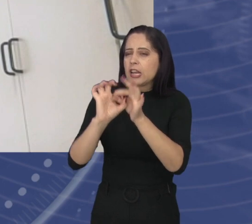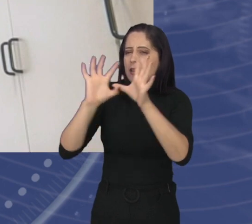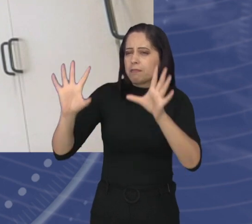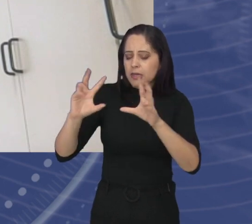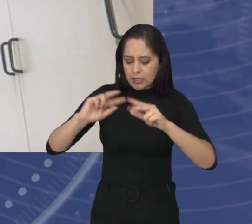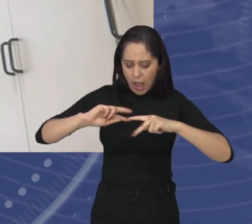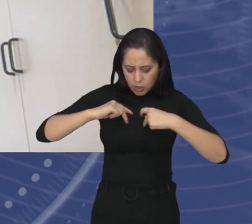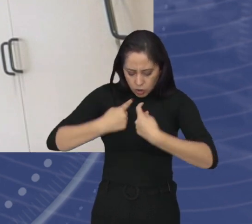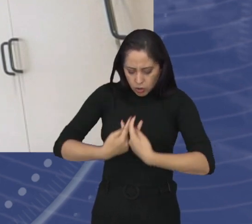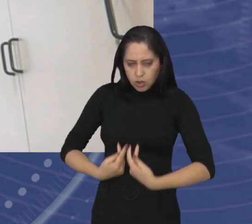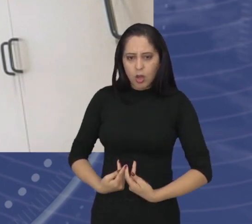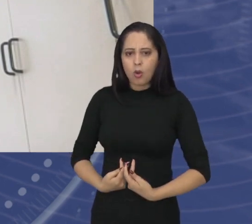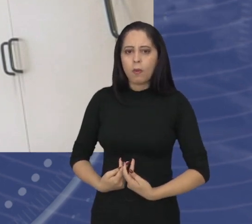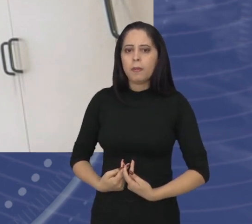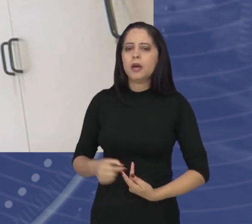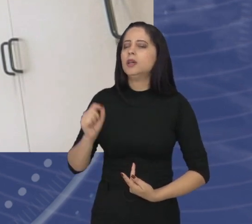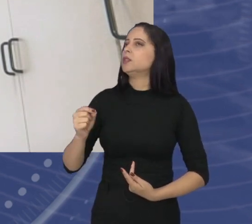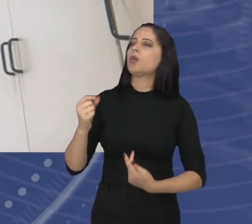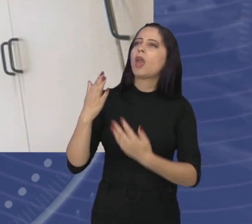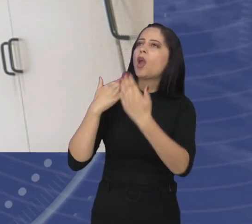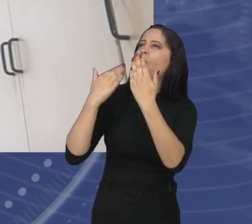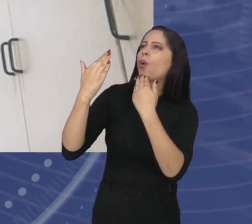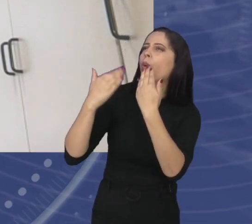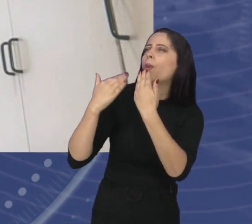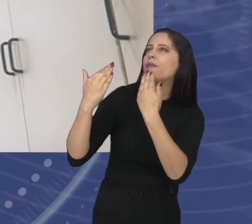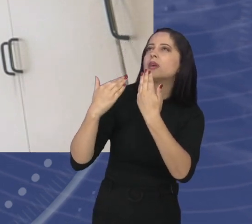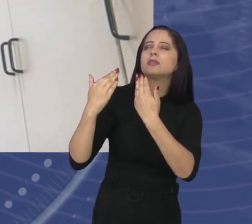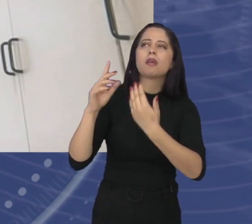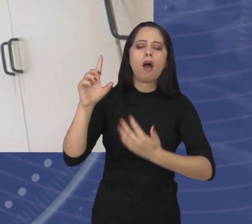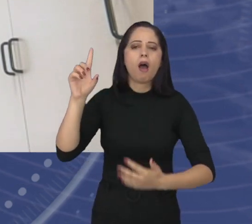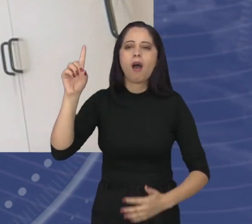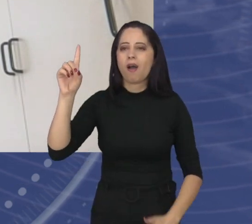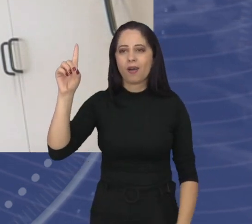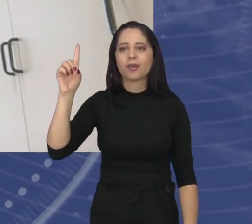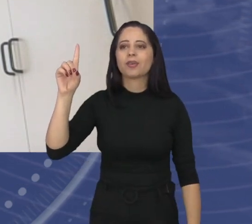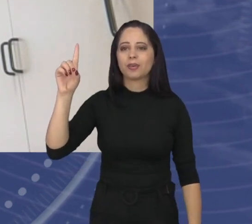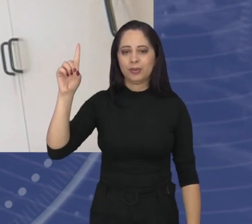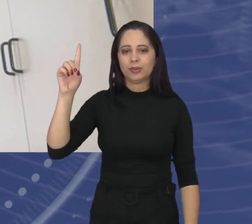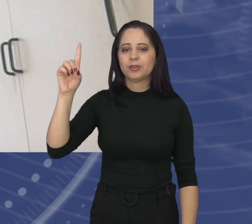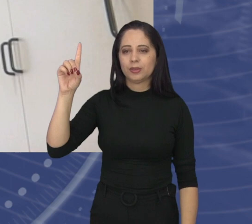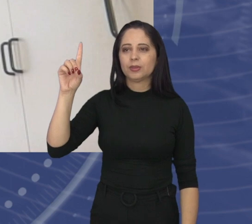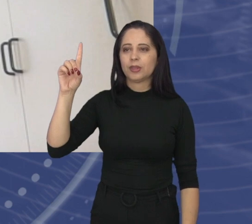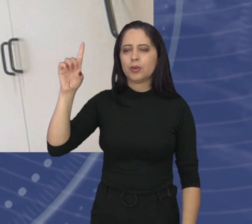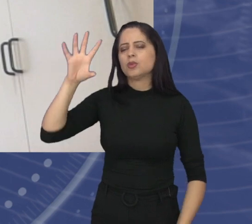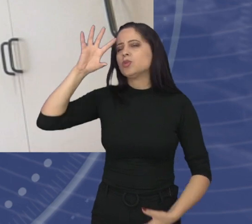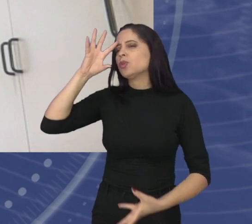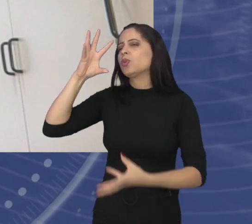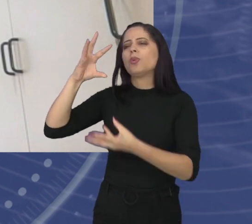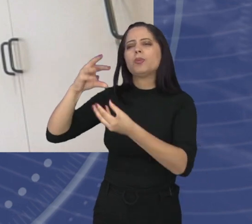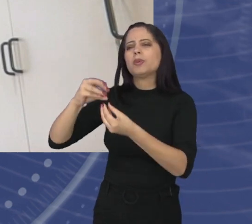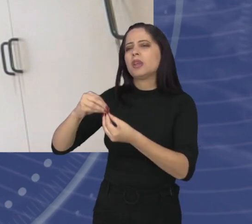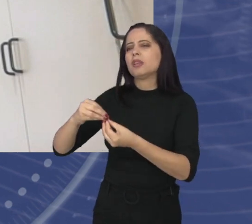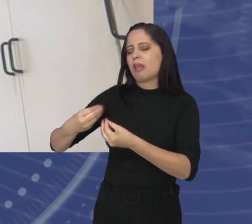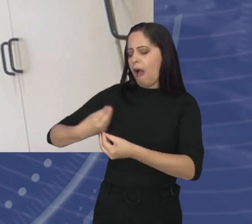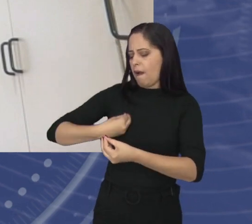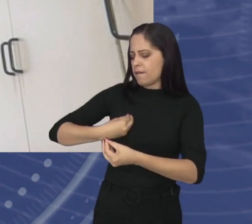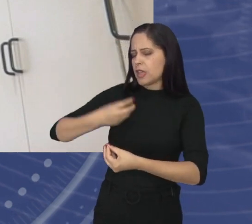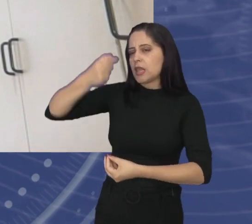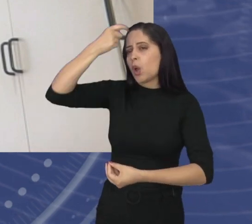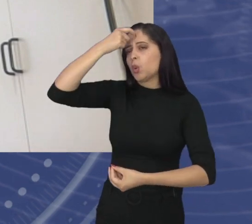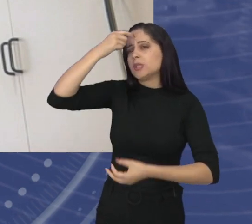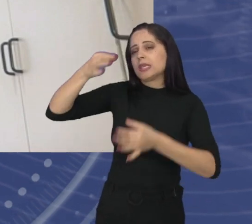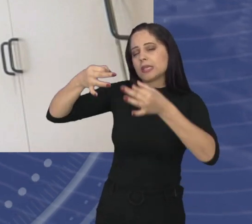humano, que é a conversa dele com o seu próprio Criador, que é seguir uma normatividade que ele entende correta para a sua própria